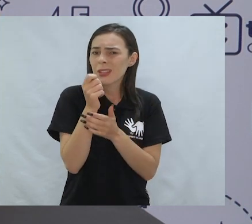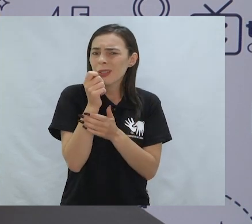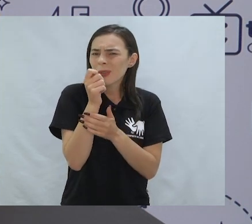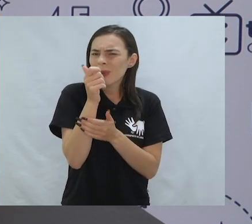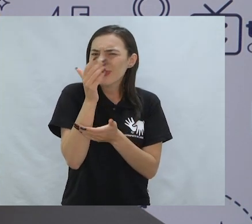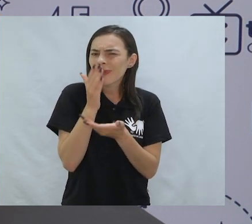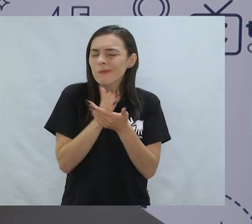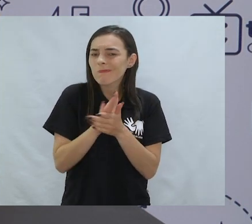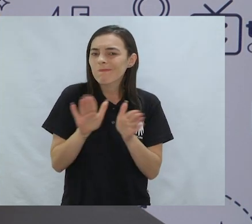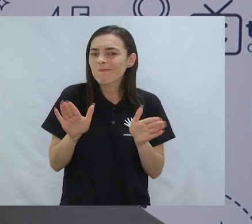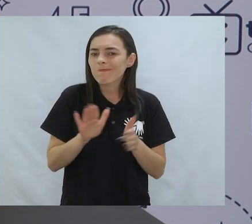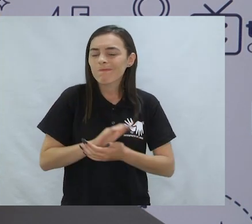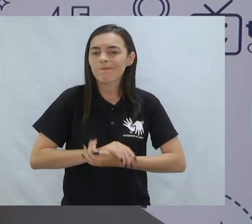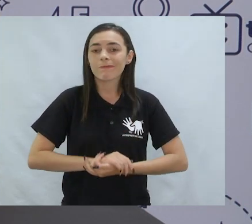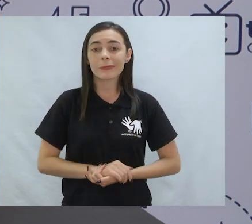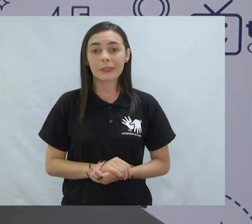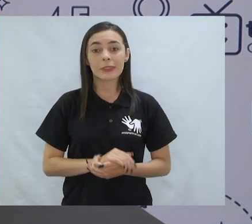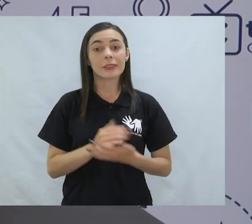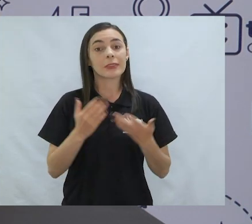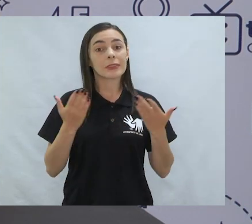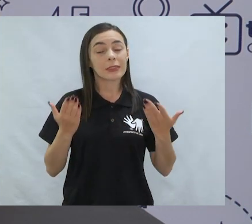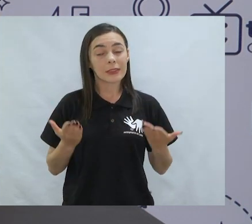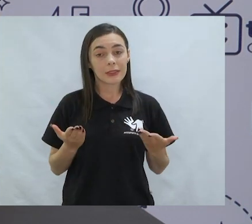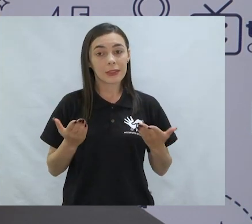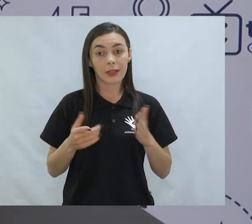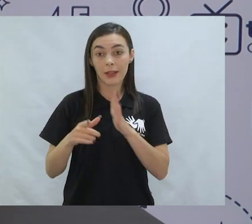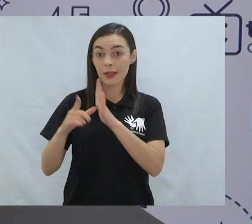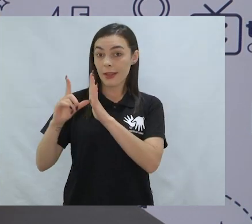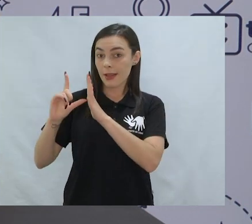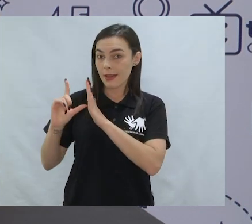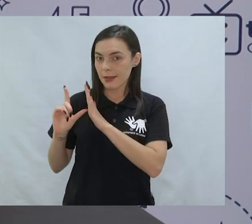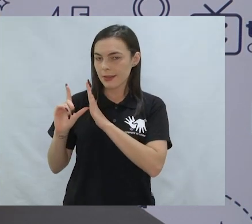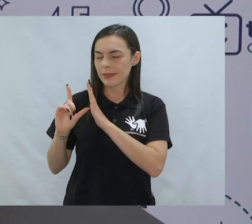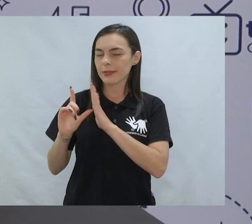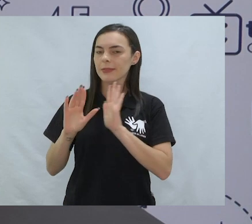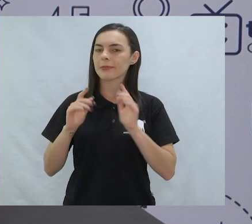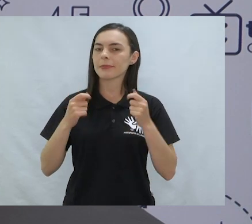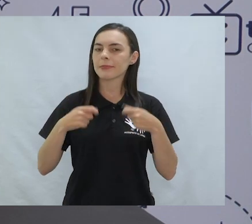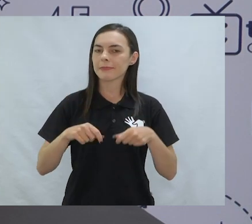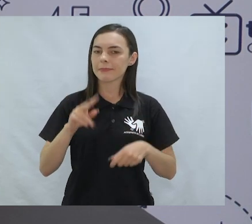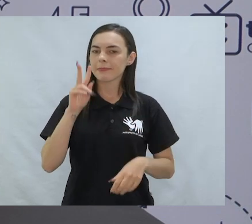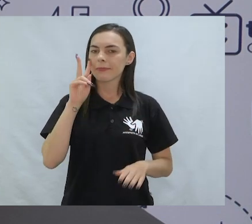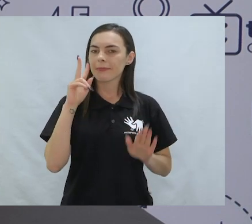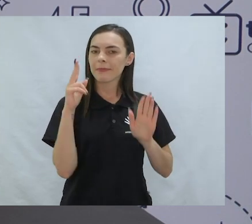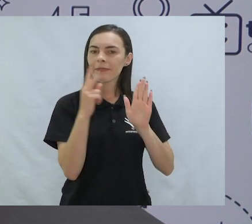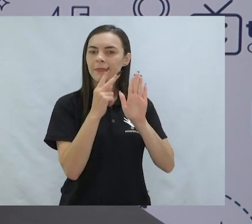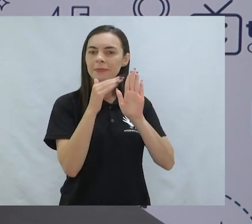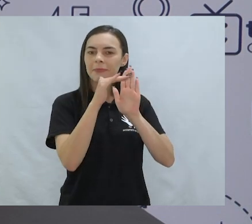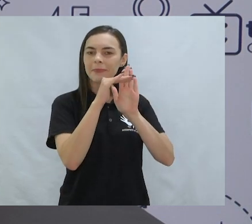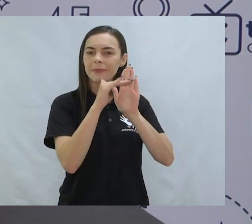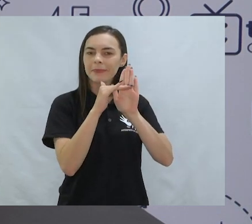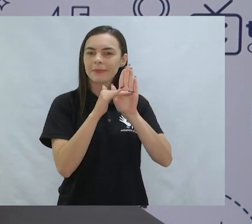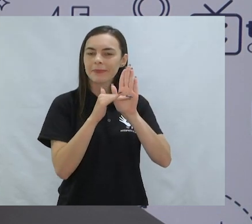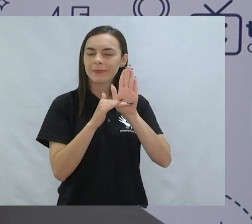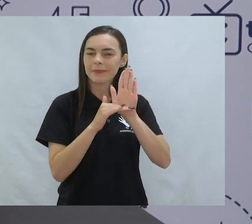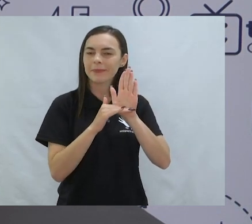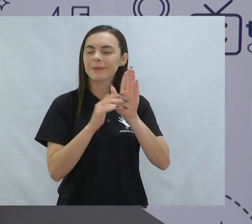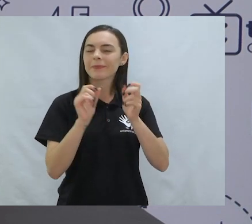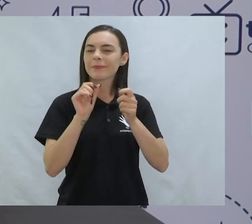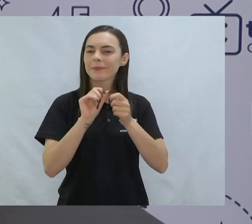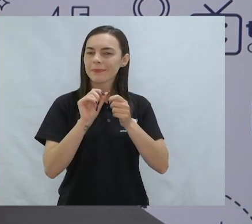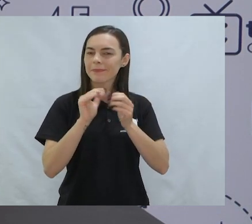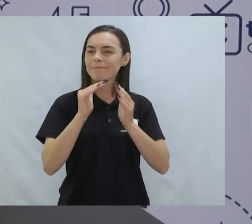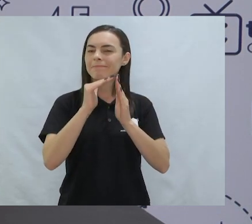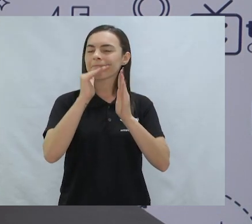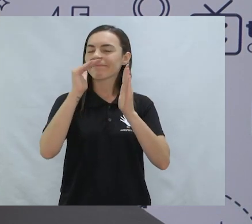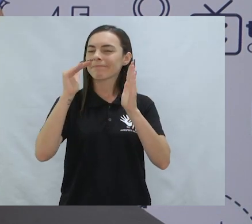quase na hora da gente se despedir. Então, só que antes de eu dar tchau para vocês, a gente precisa ver se na nossa